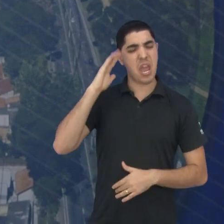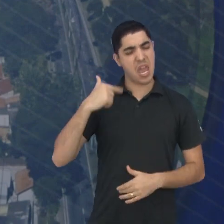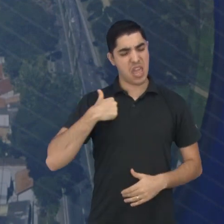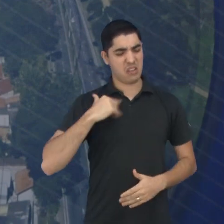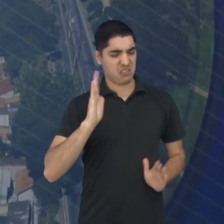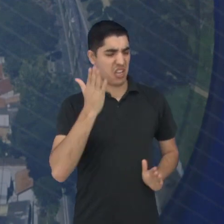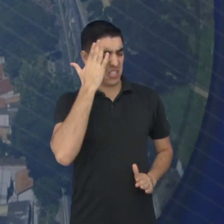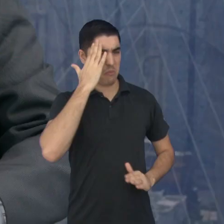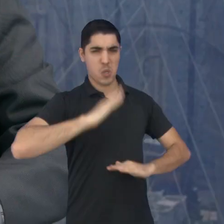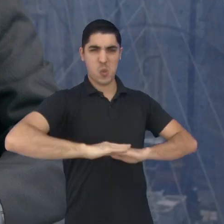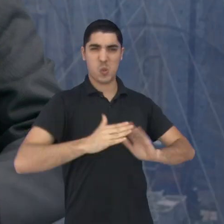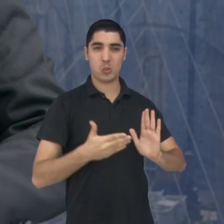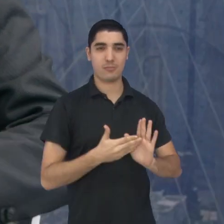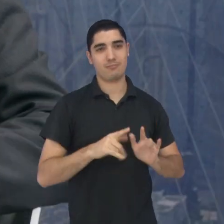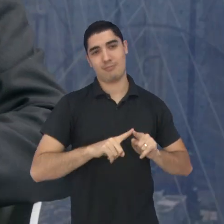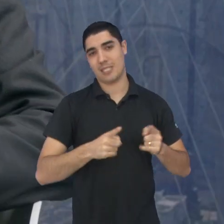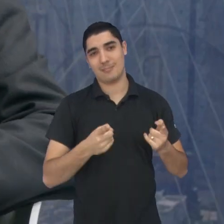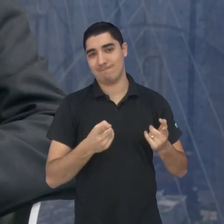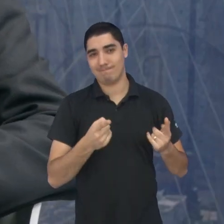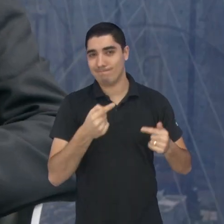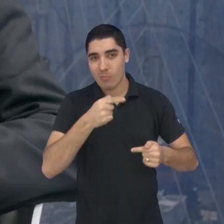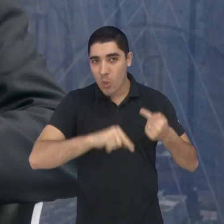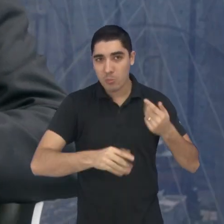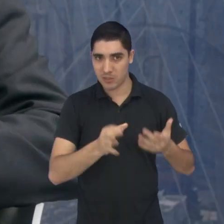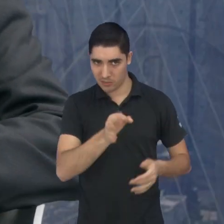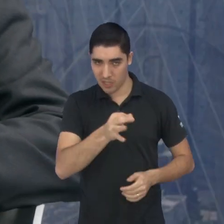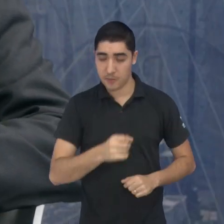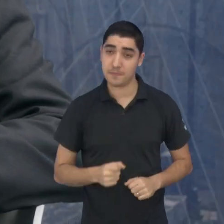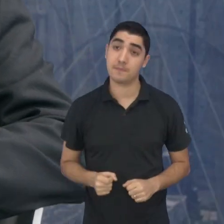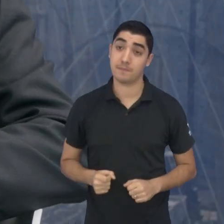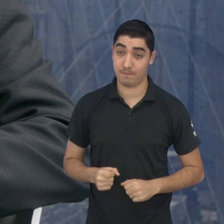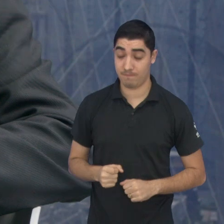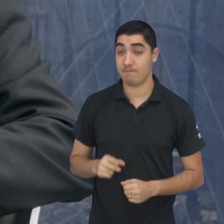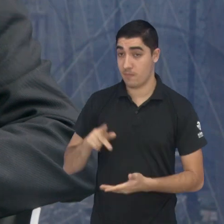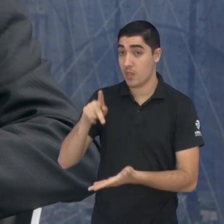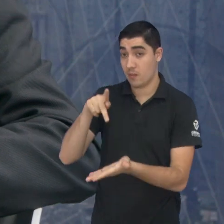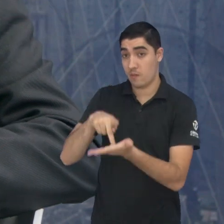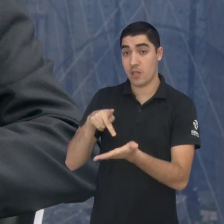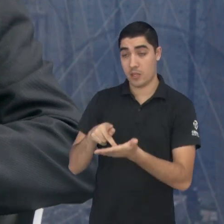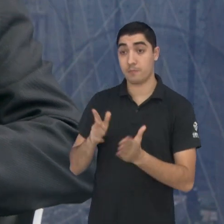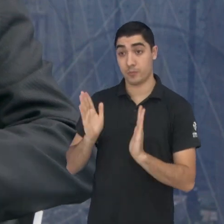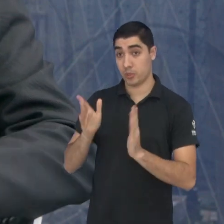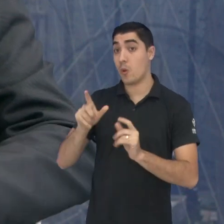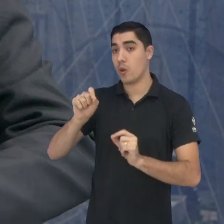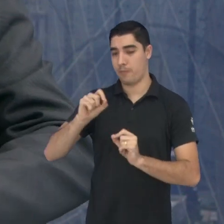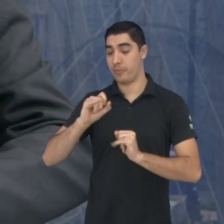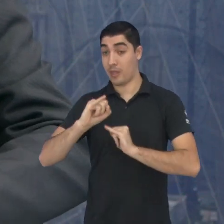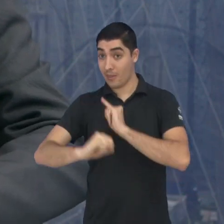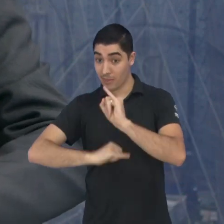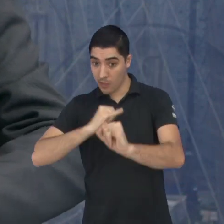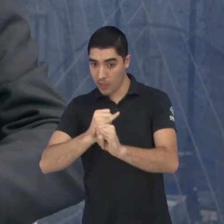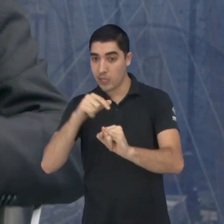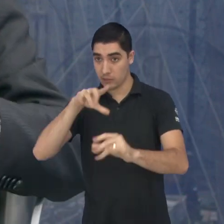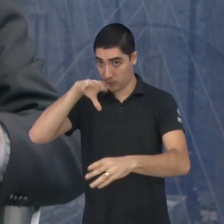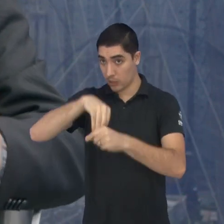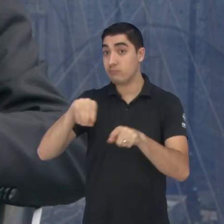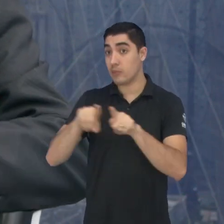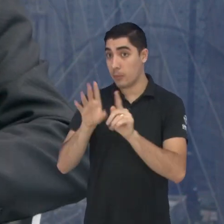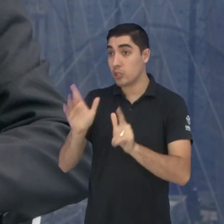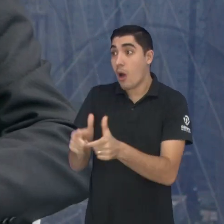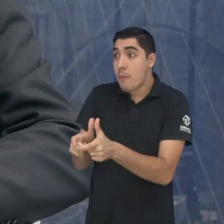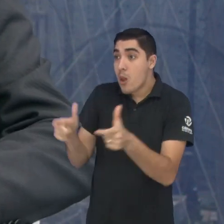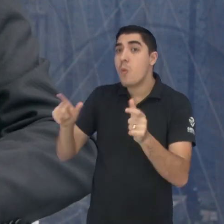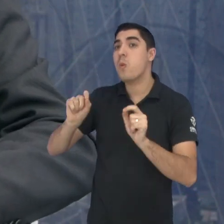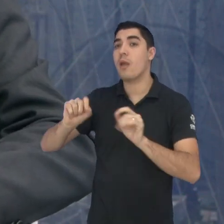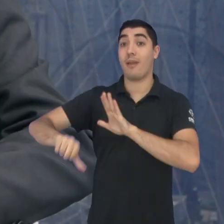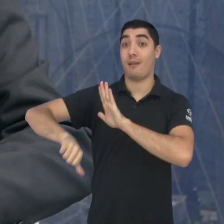bem assim. Nós tivemos uma expansão de crimes praticados pela internet nos últimos anos e houve um